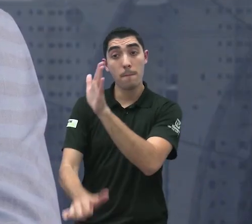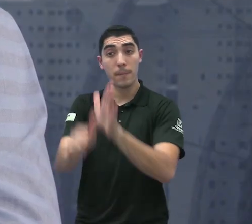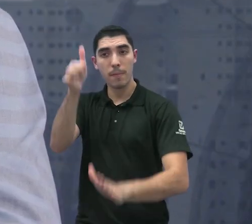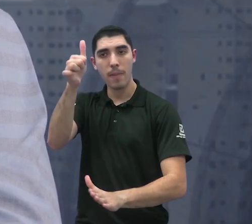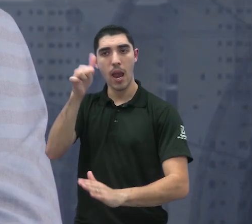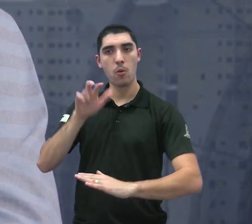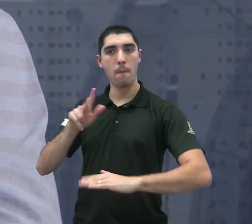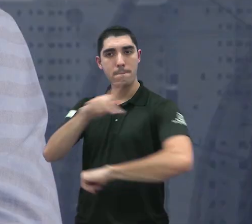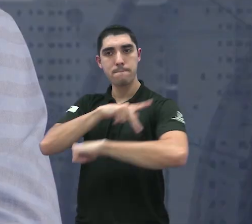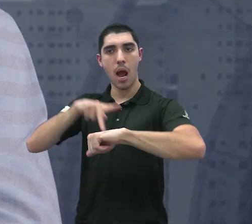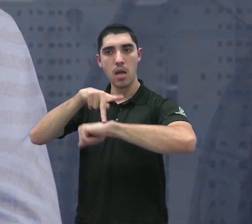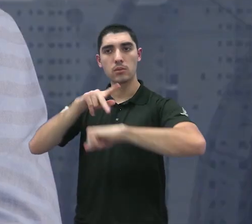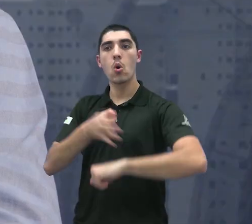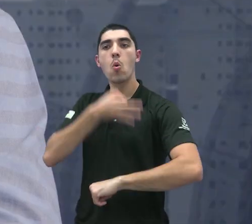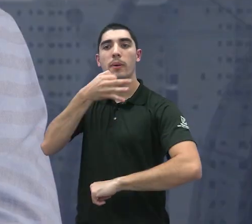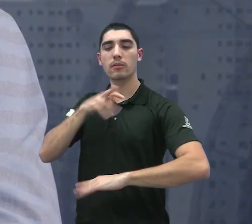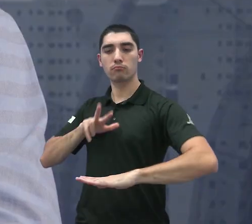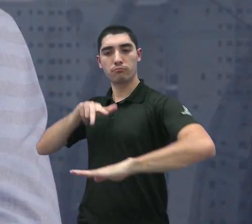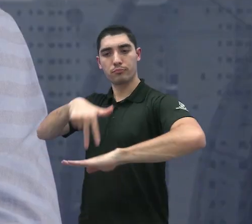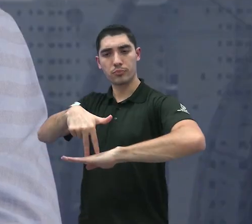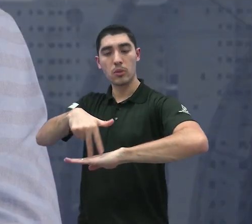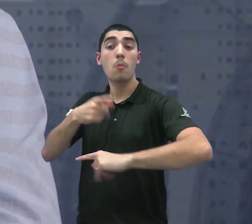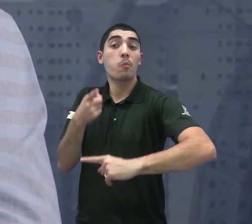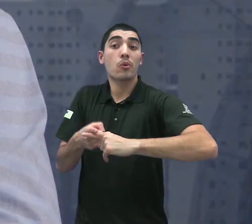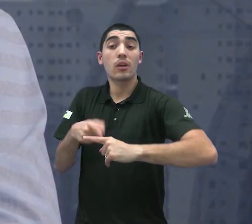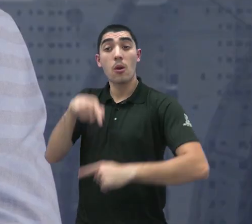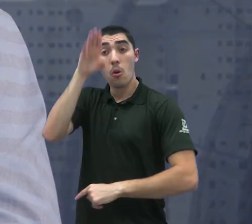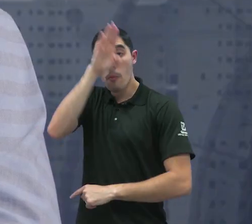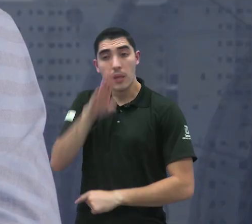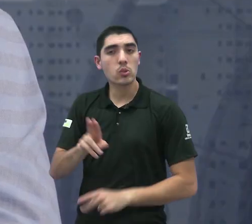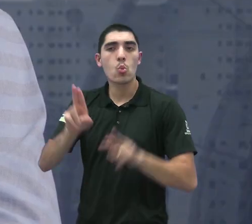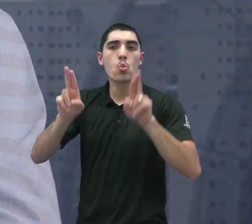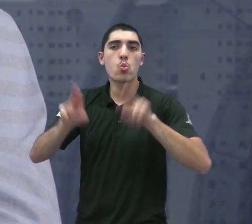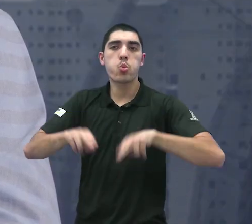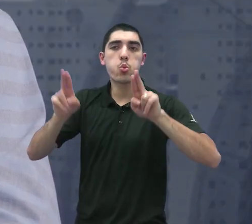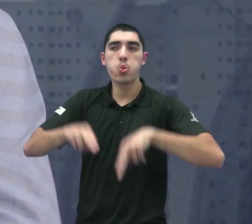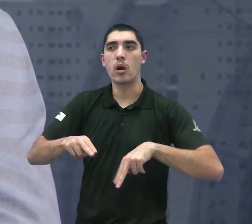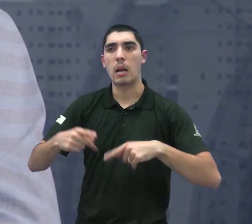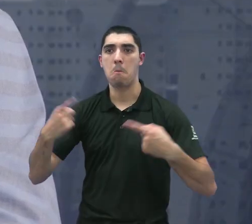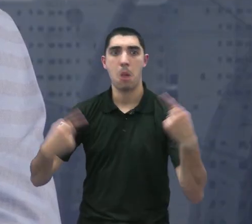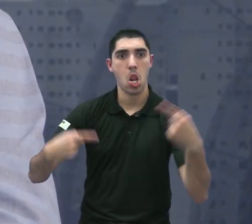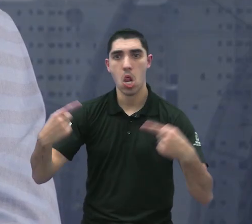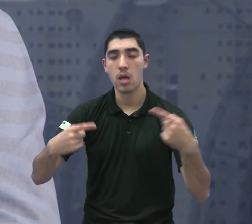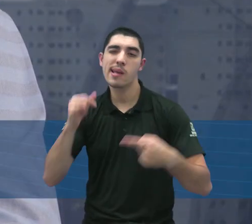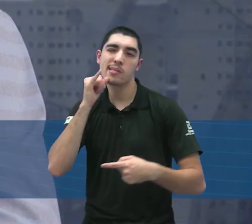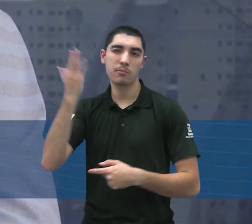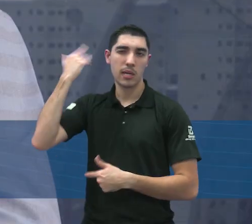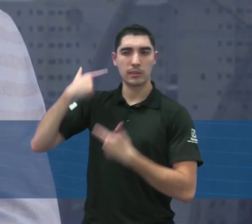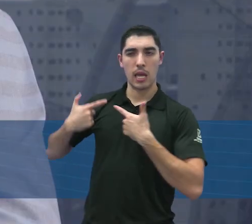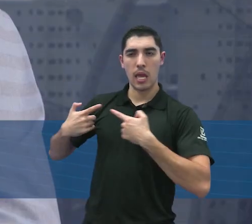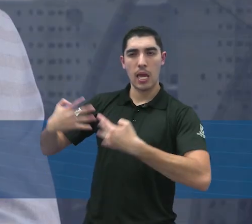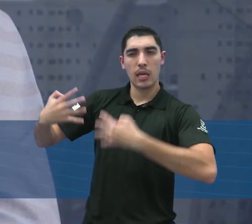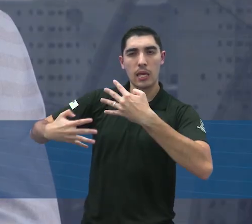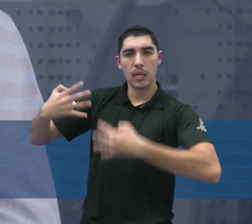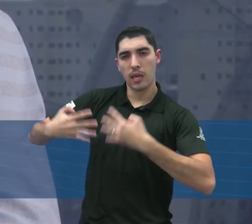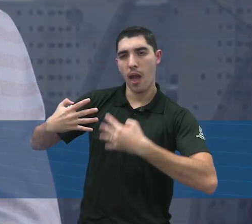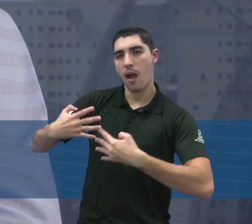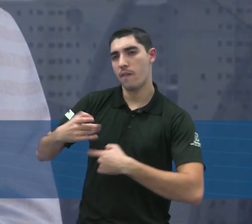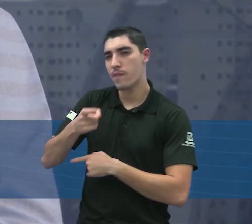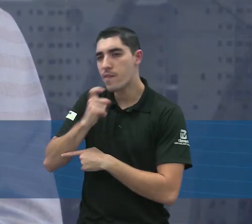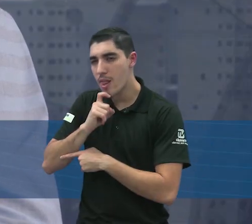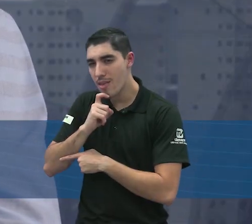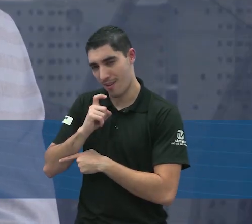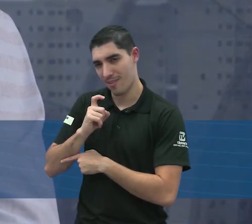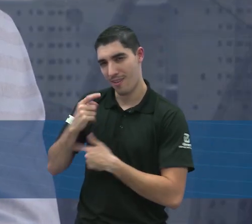ONU, ele se deve pelo caráter não polêmico do Brasil, numa época que a Guerra Fria estava começando a ter o